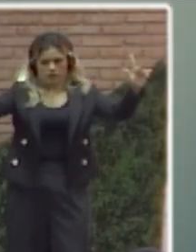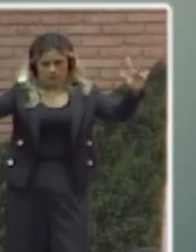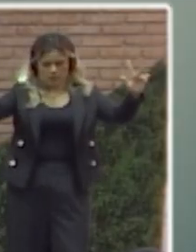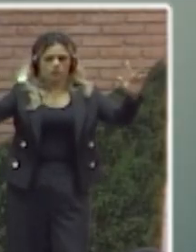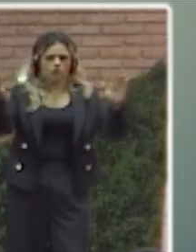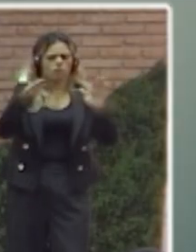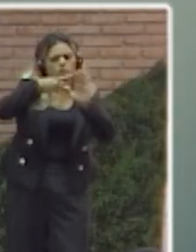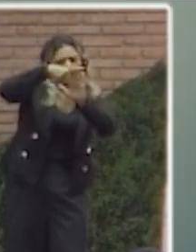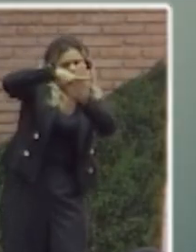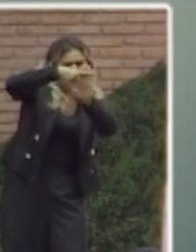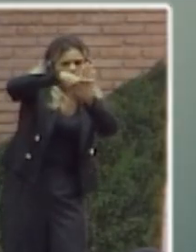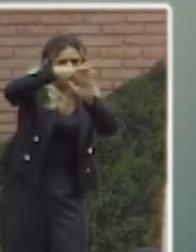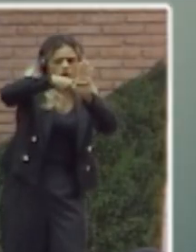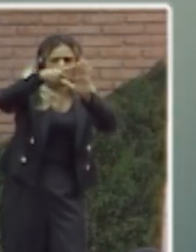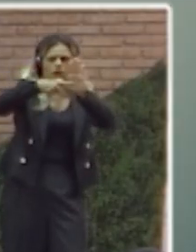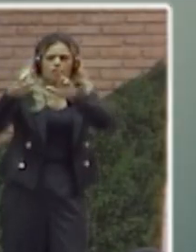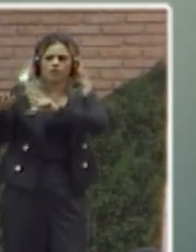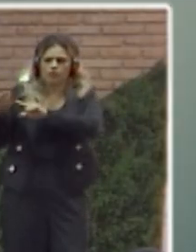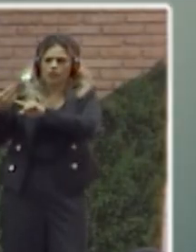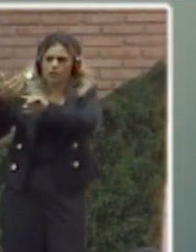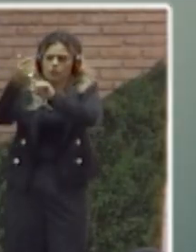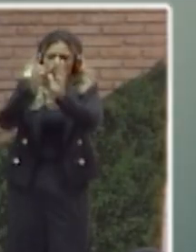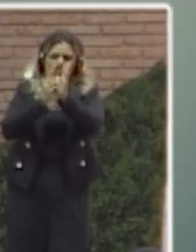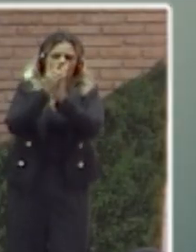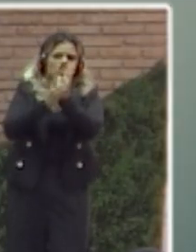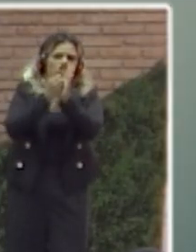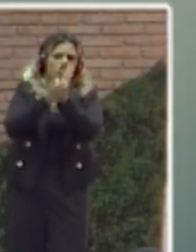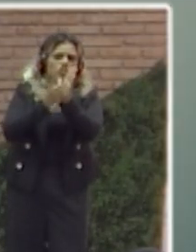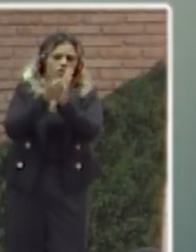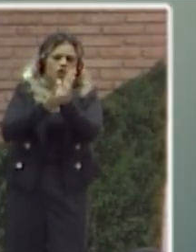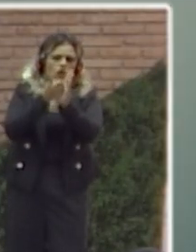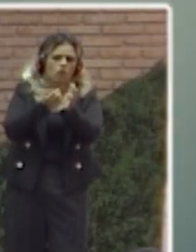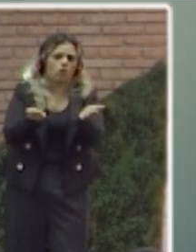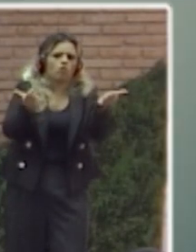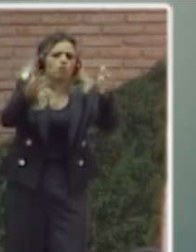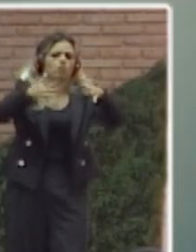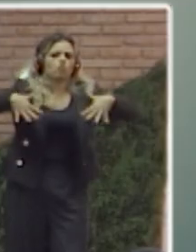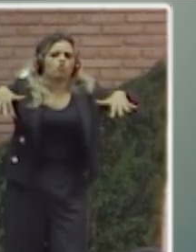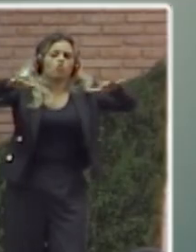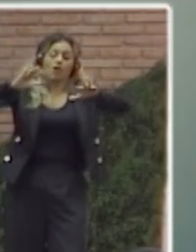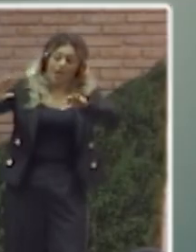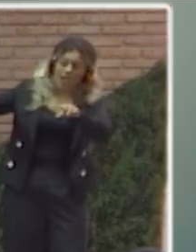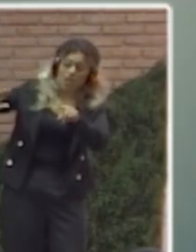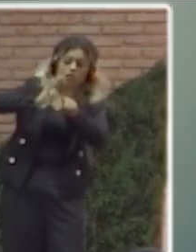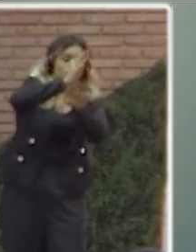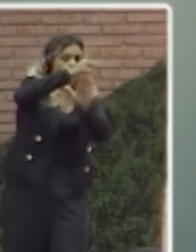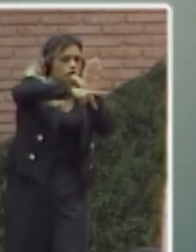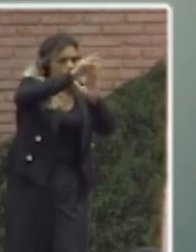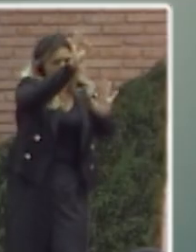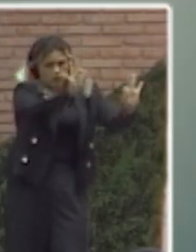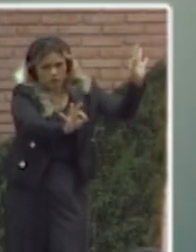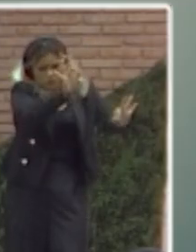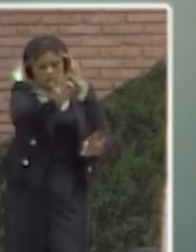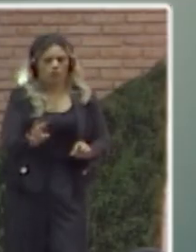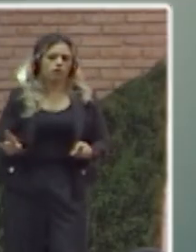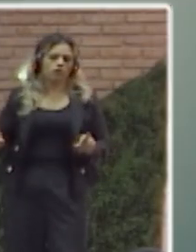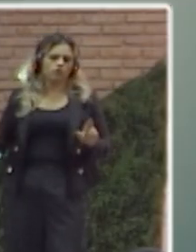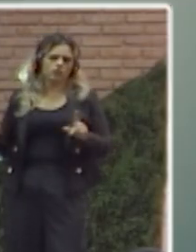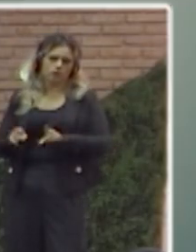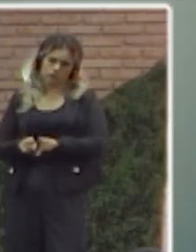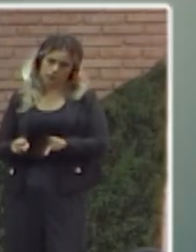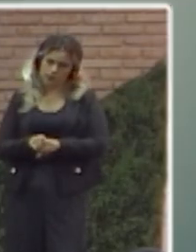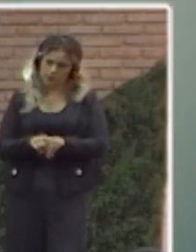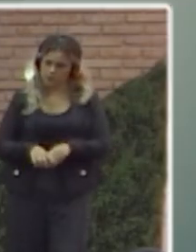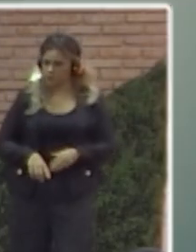você usa a tecnologia digital que está disponível no mercado em prol do projeto muda completamente.